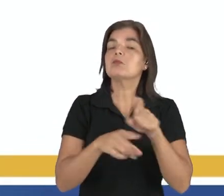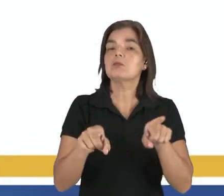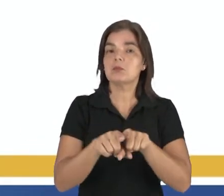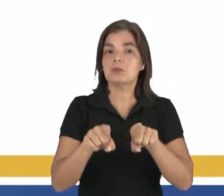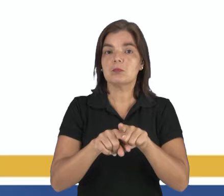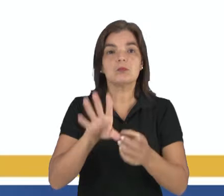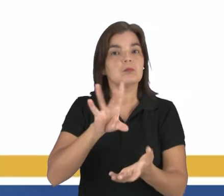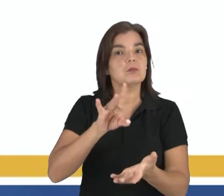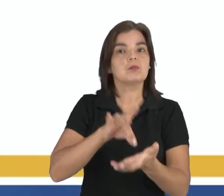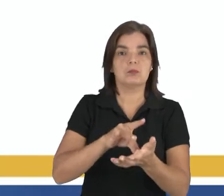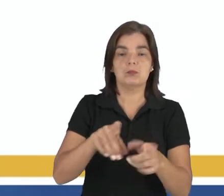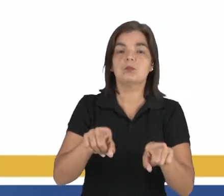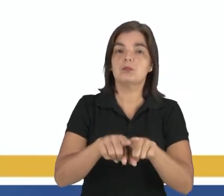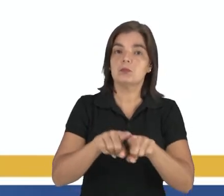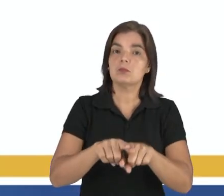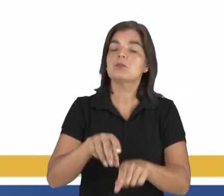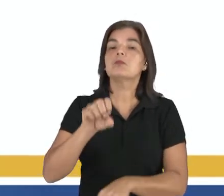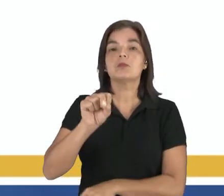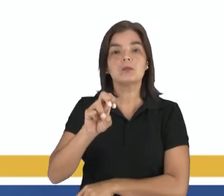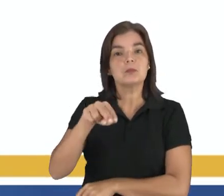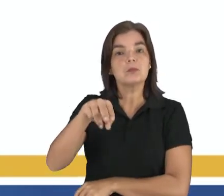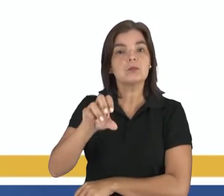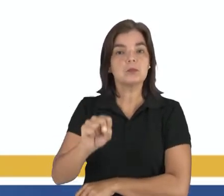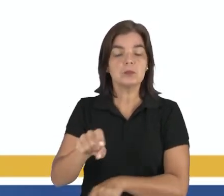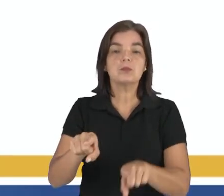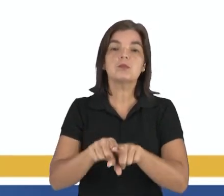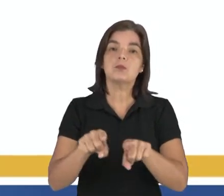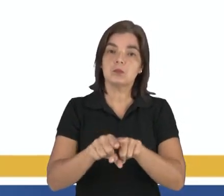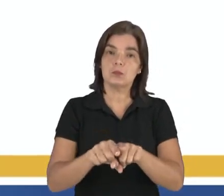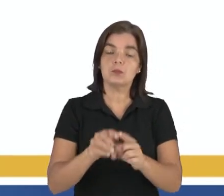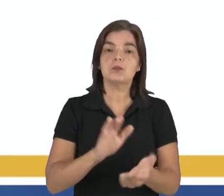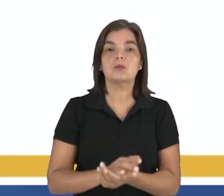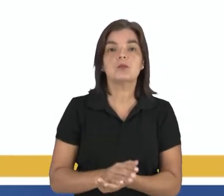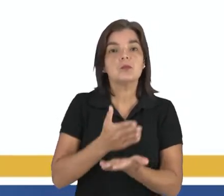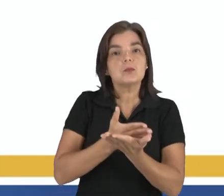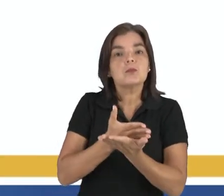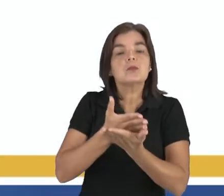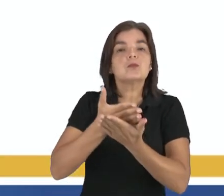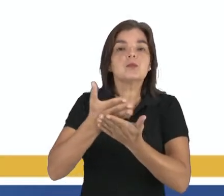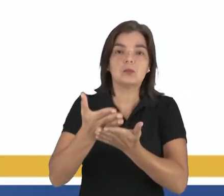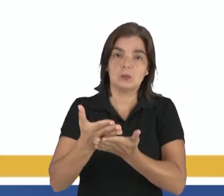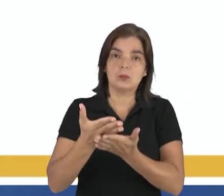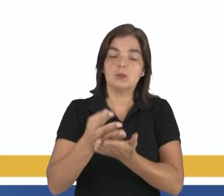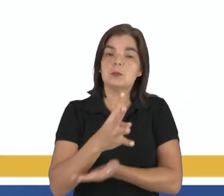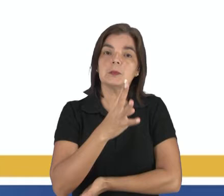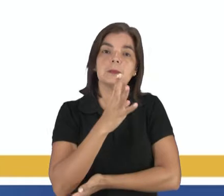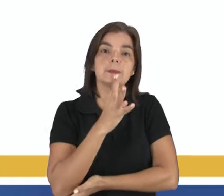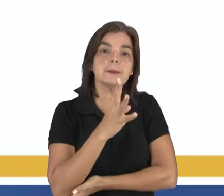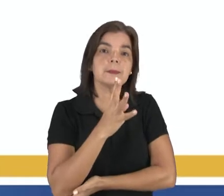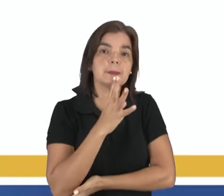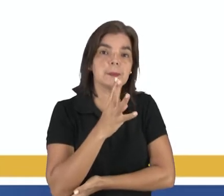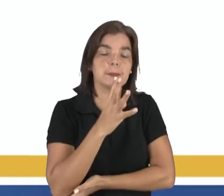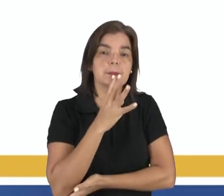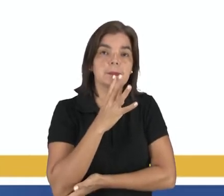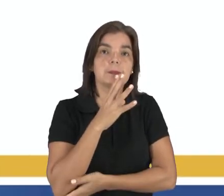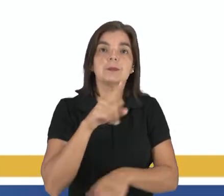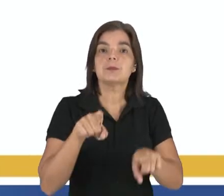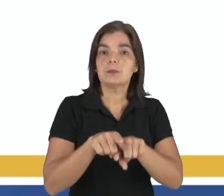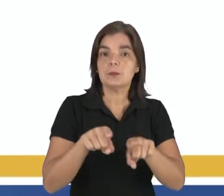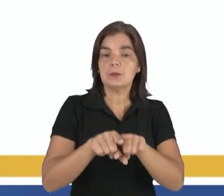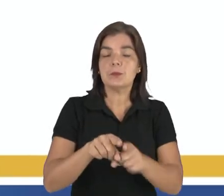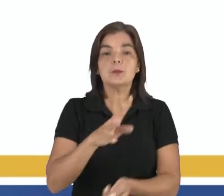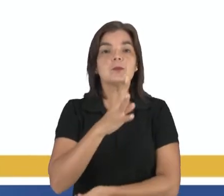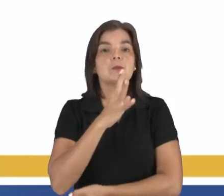validade ou invalidade. O senso comum ele também pode servir de ponto de partida para os conhecimentos sistematizados, ou